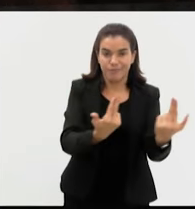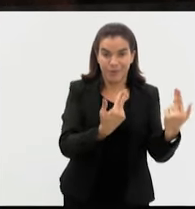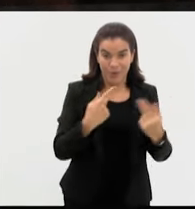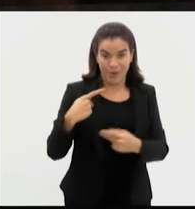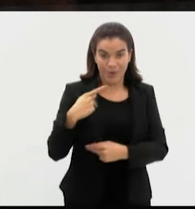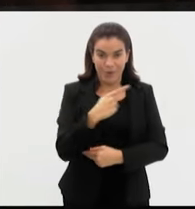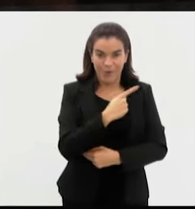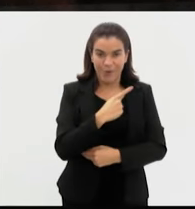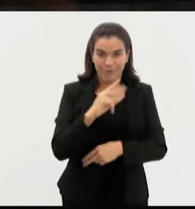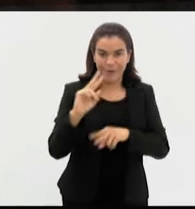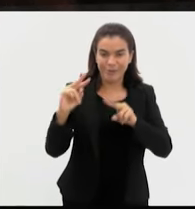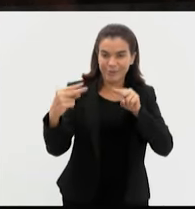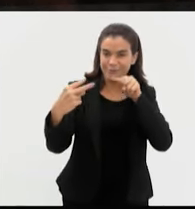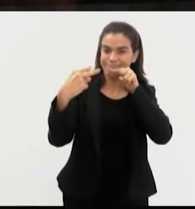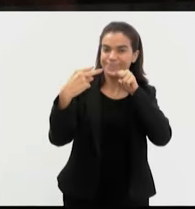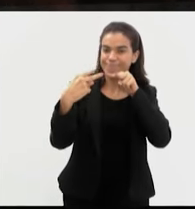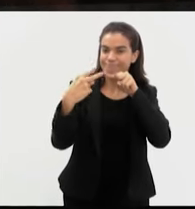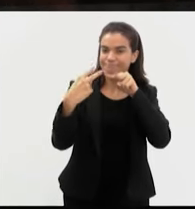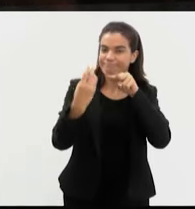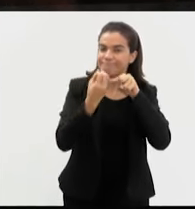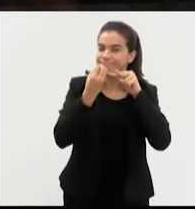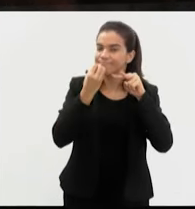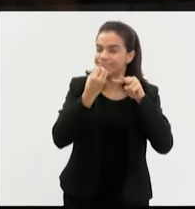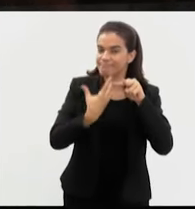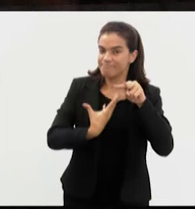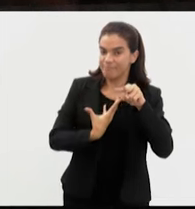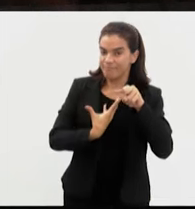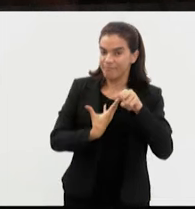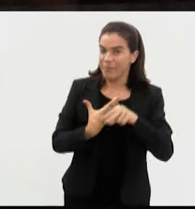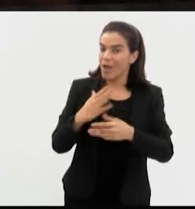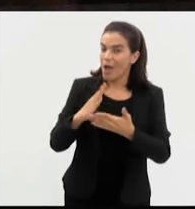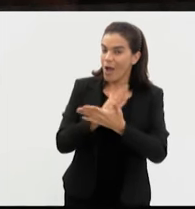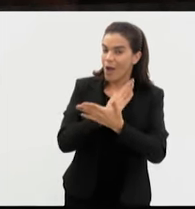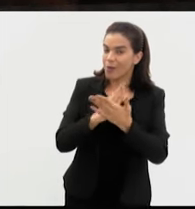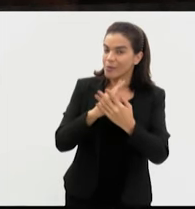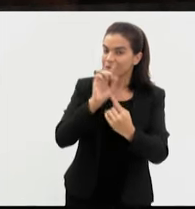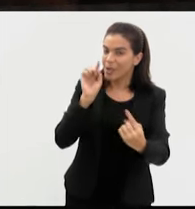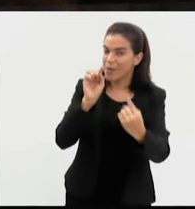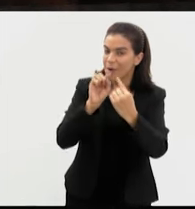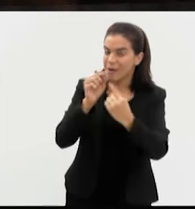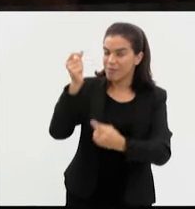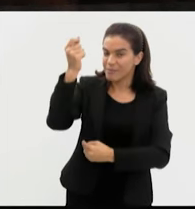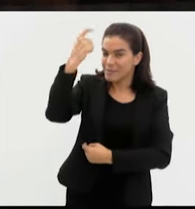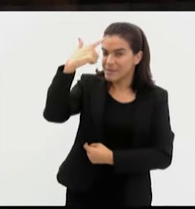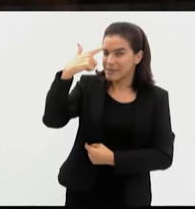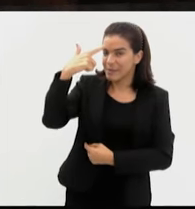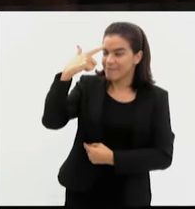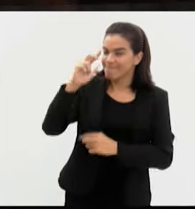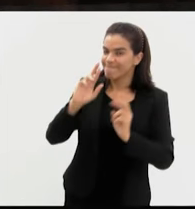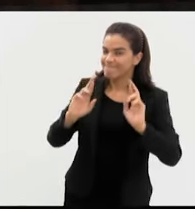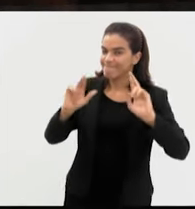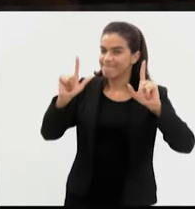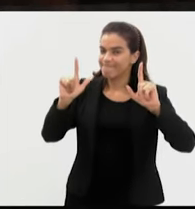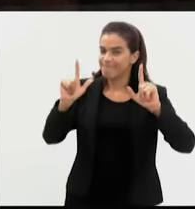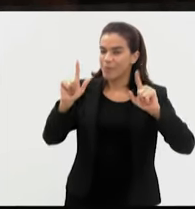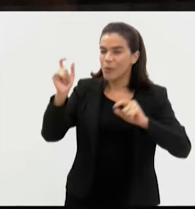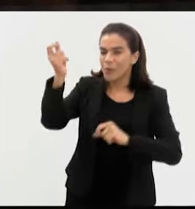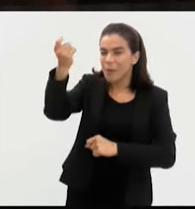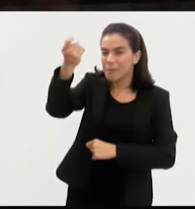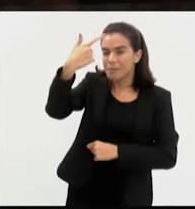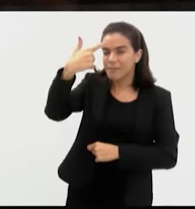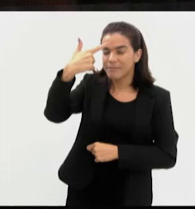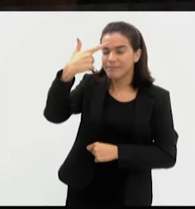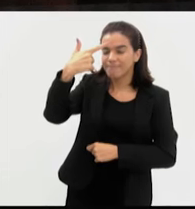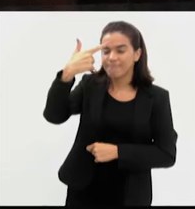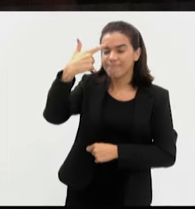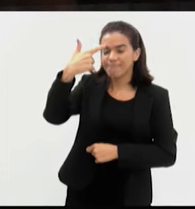para mim alguns têm uma missão uma missão diferenciada uma missão realmente